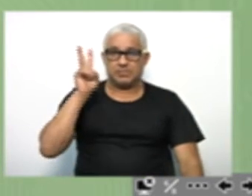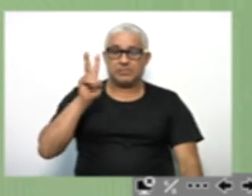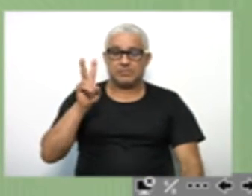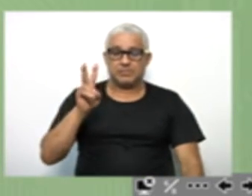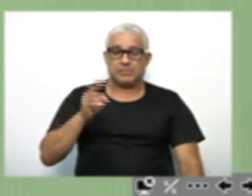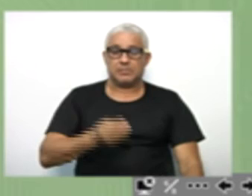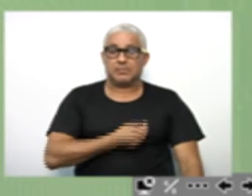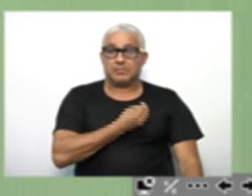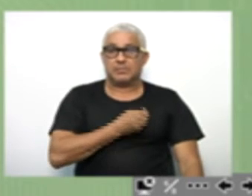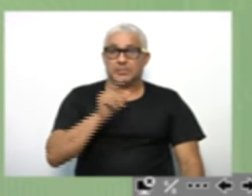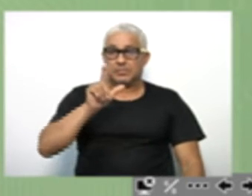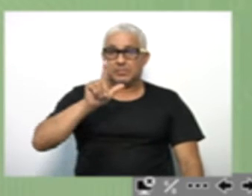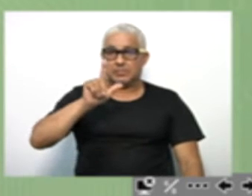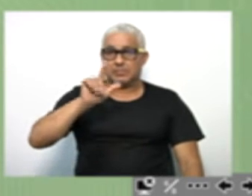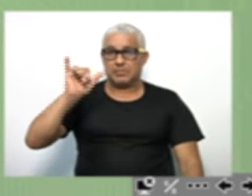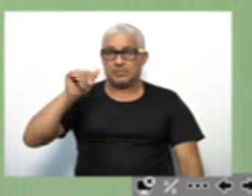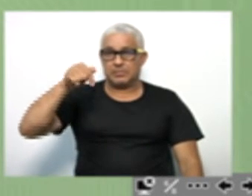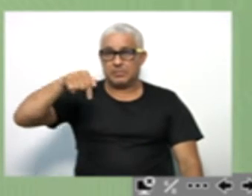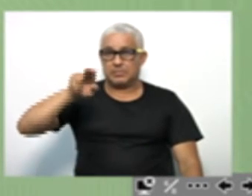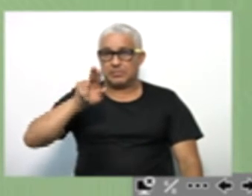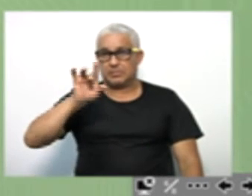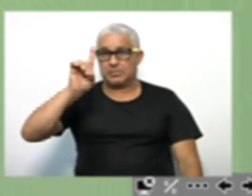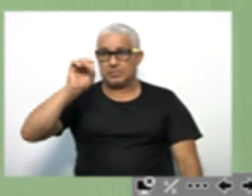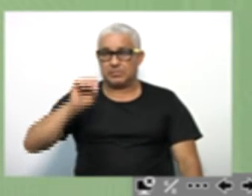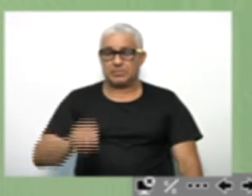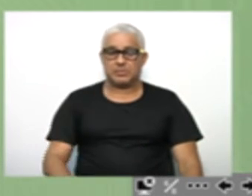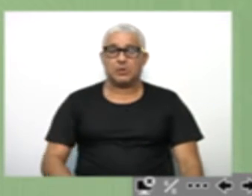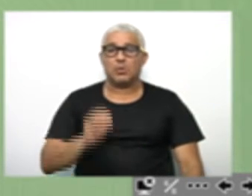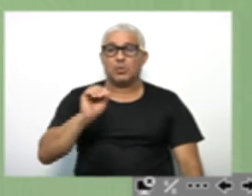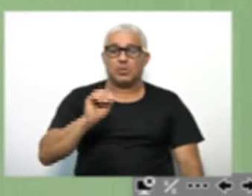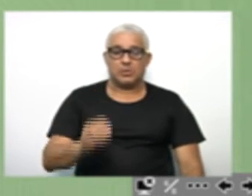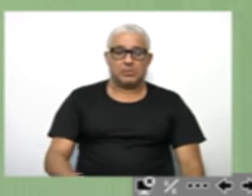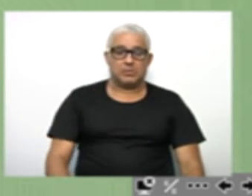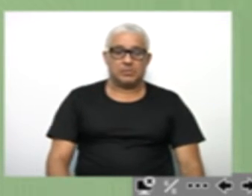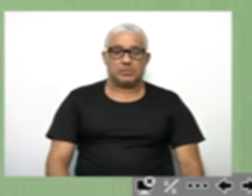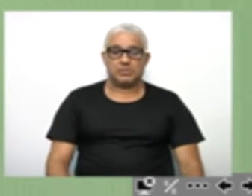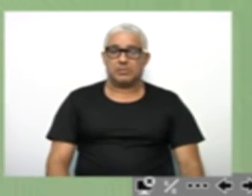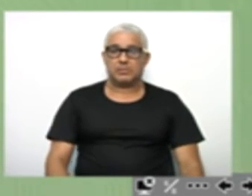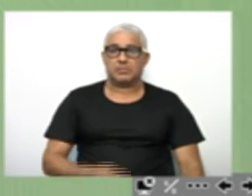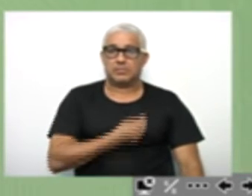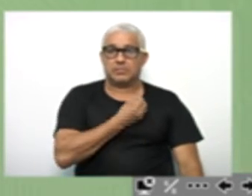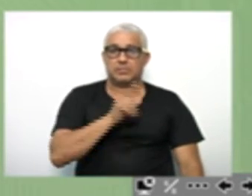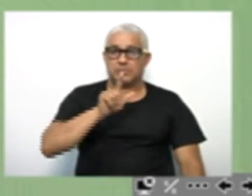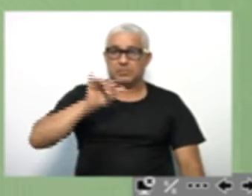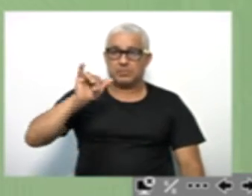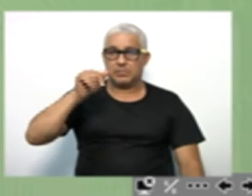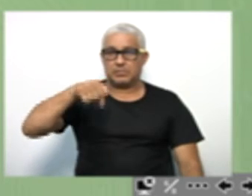valor futuro líquido? Muito bem. O que é o valor presente líquido? Tá? Dentro